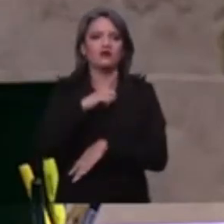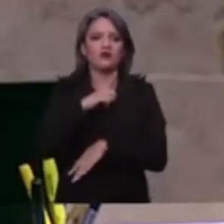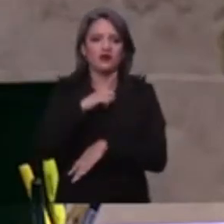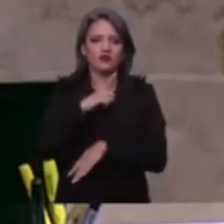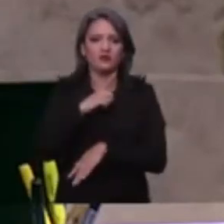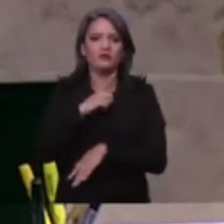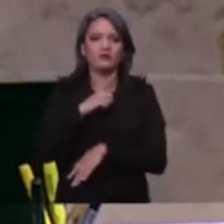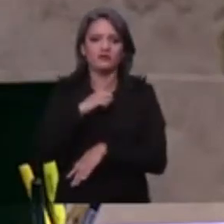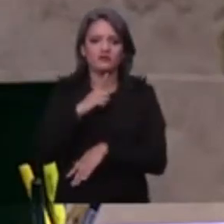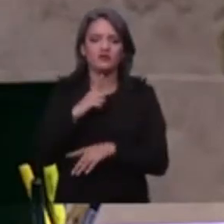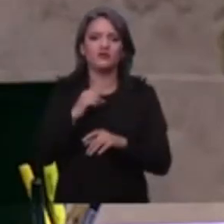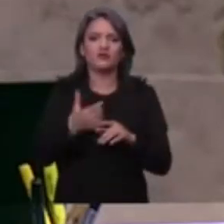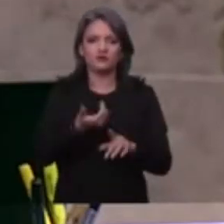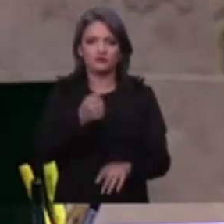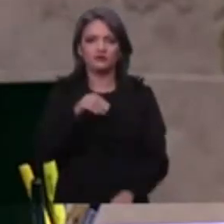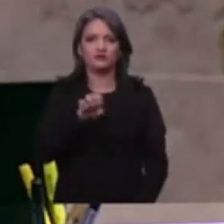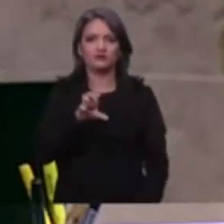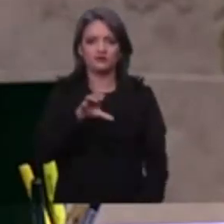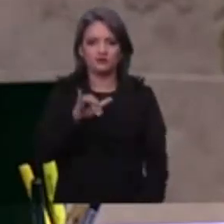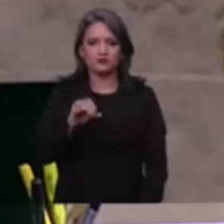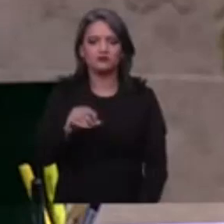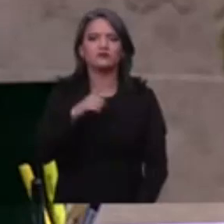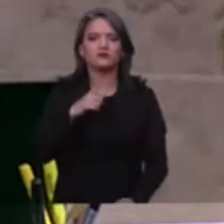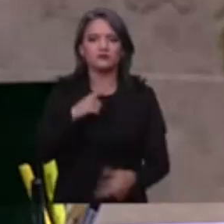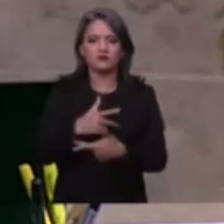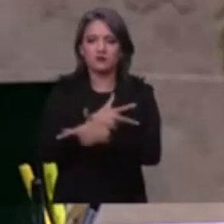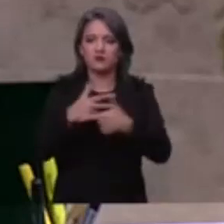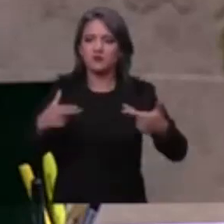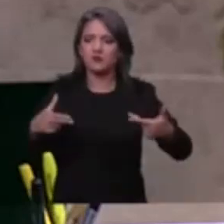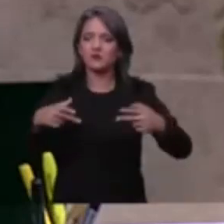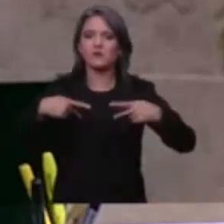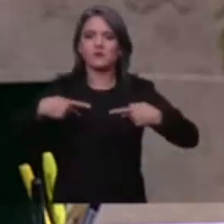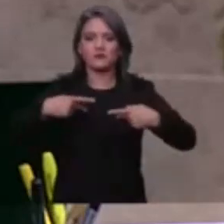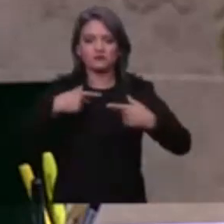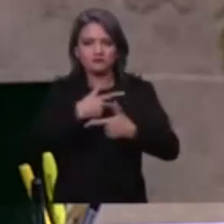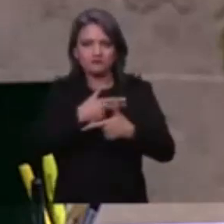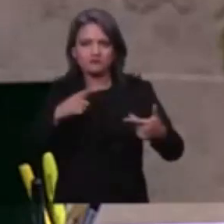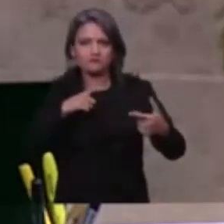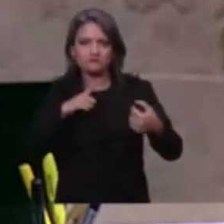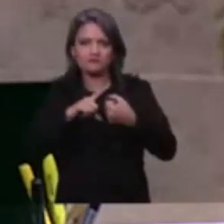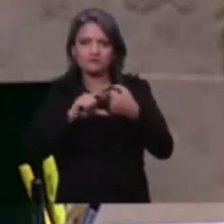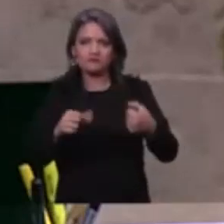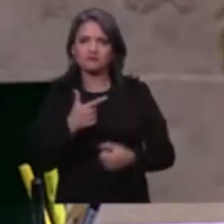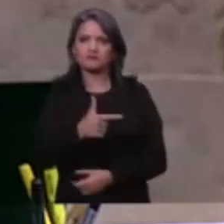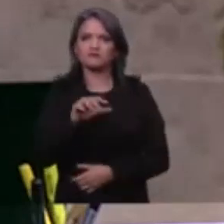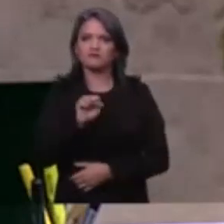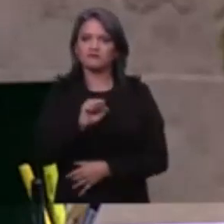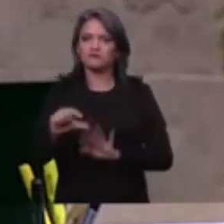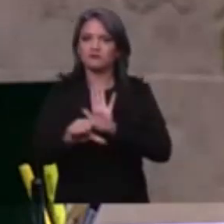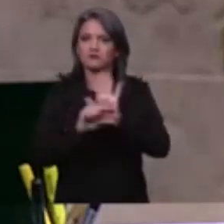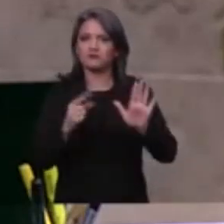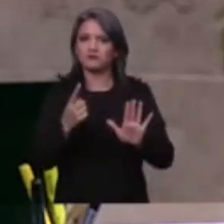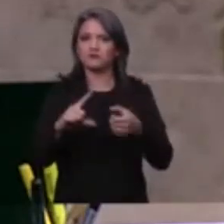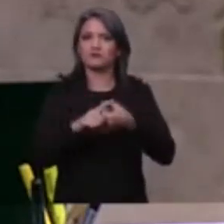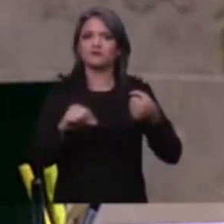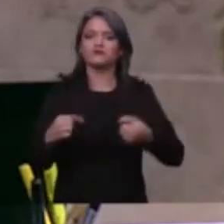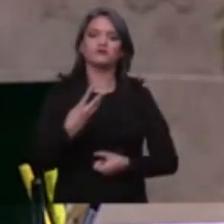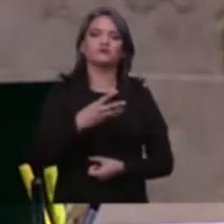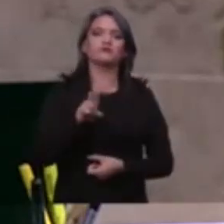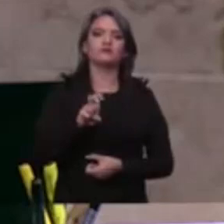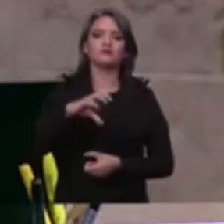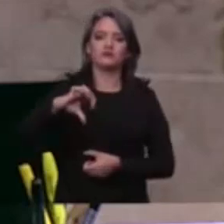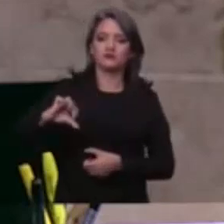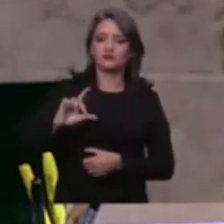Costa Pereira no cometimento das condutas penais tipificadas no artigo 288, parágrafo único, artigo